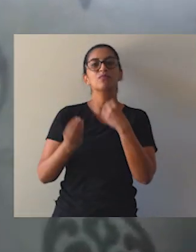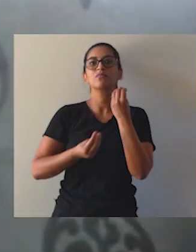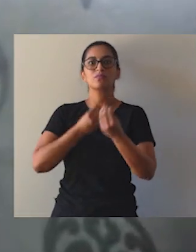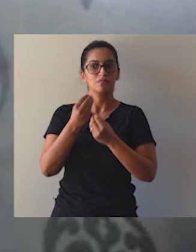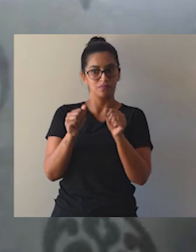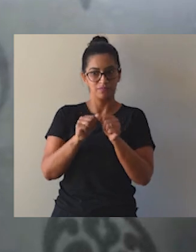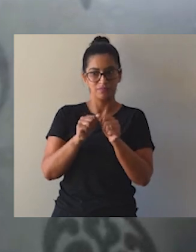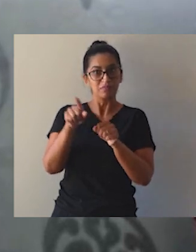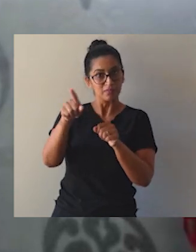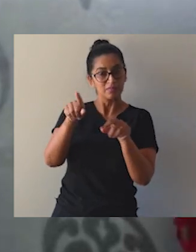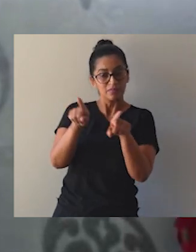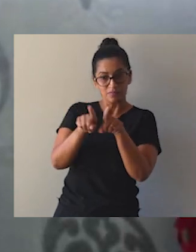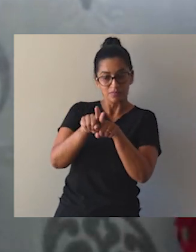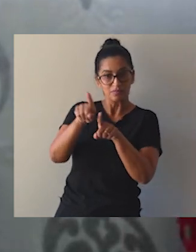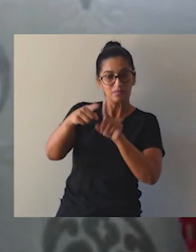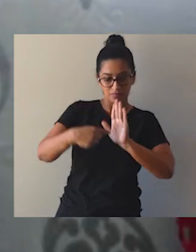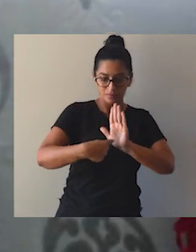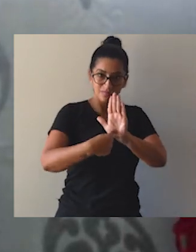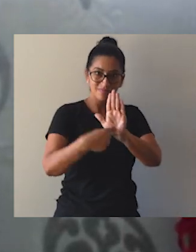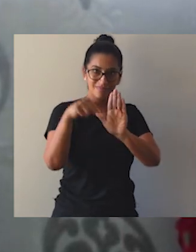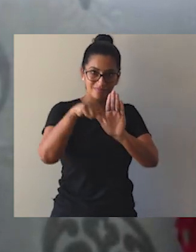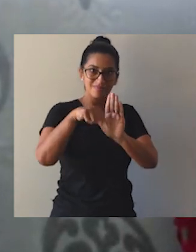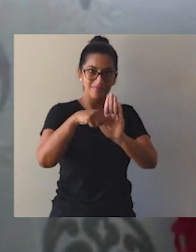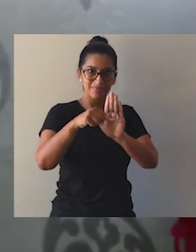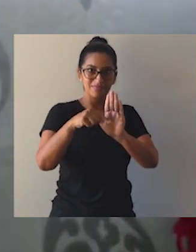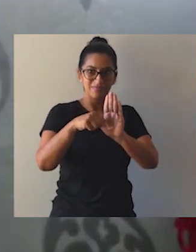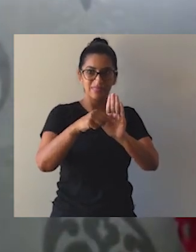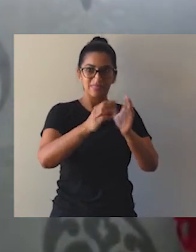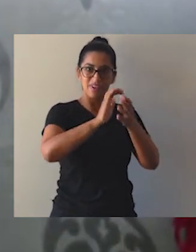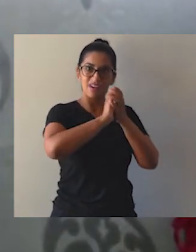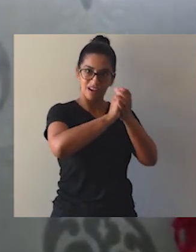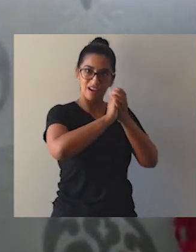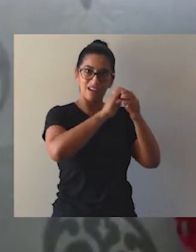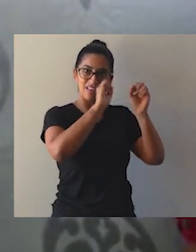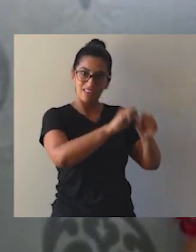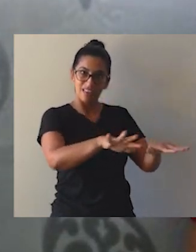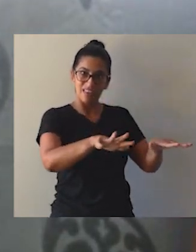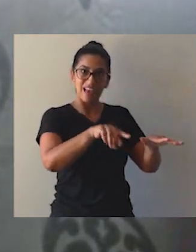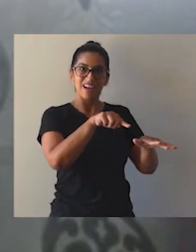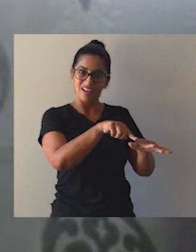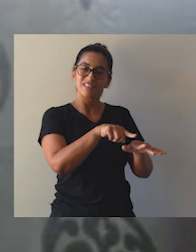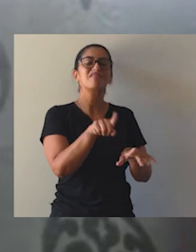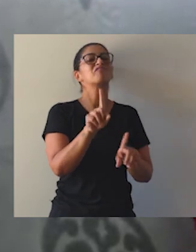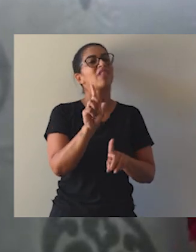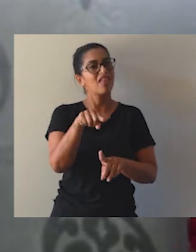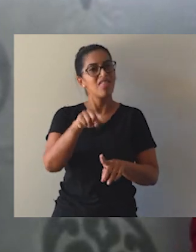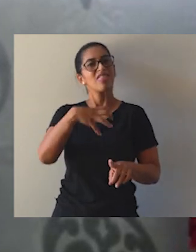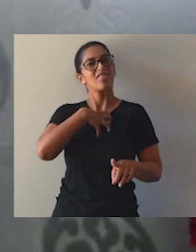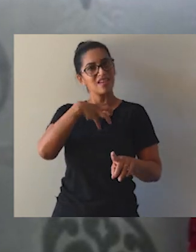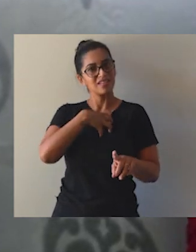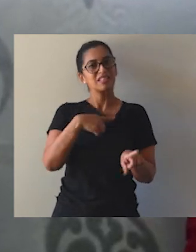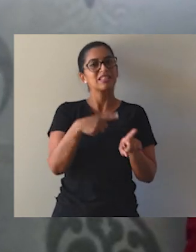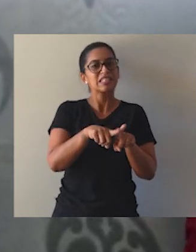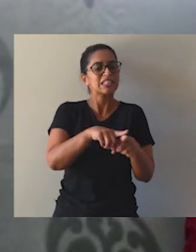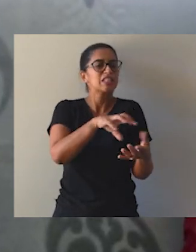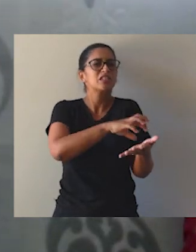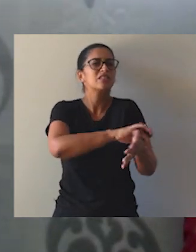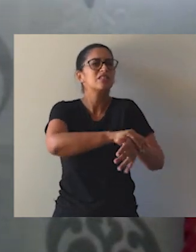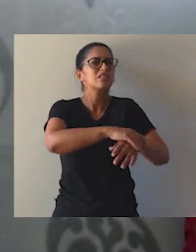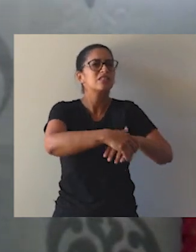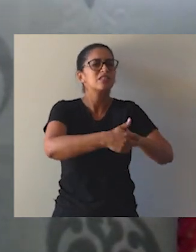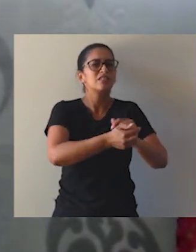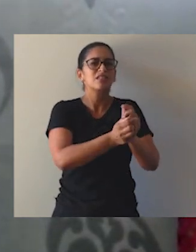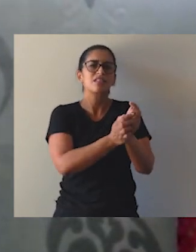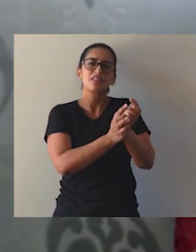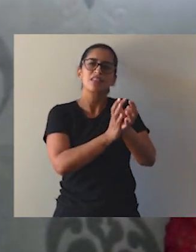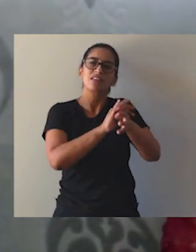bem sensorial, né? Um dado bem sensorial. Então, isso aqui são vários pininhos, olha, vê a textura.